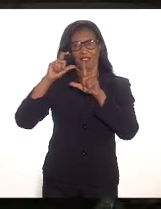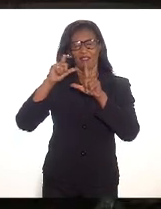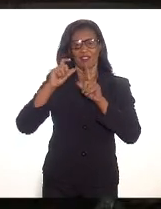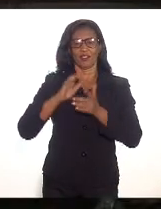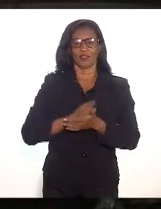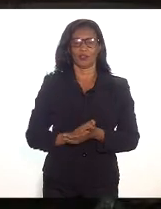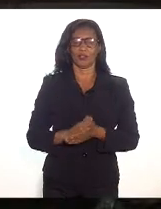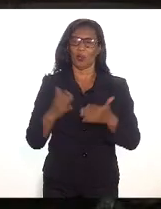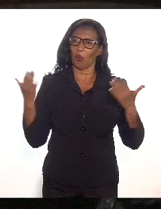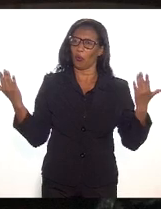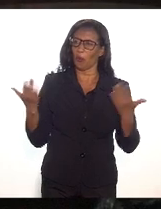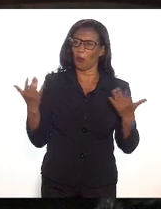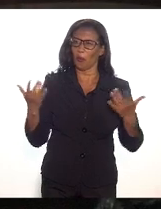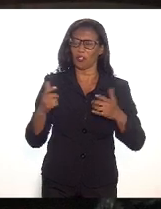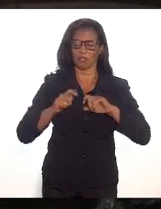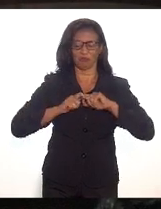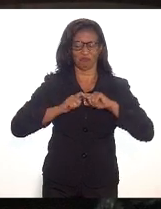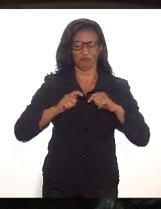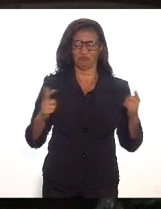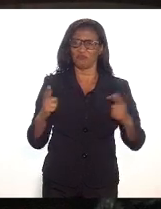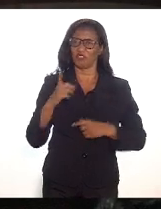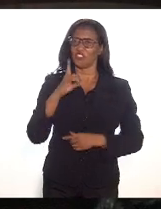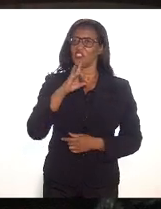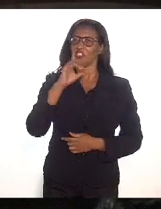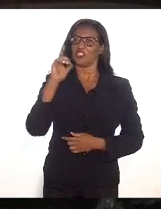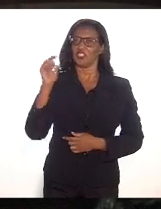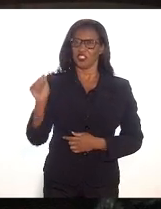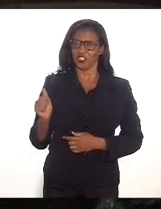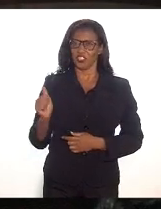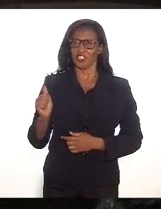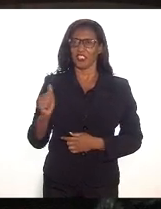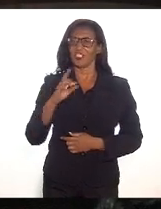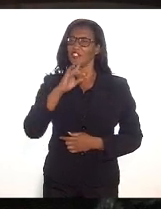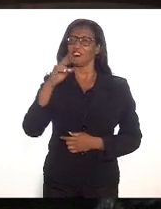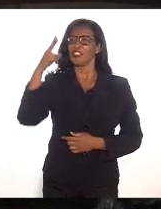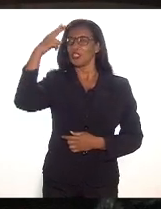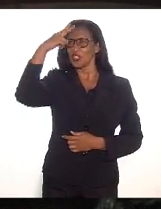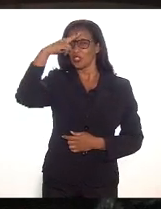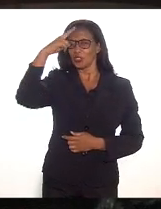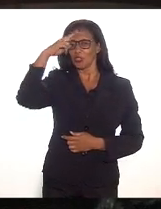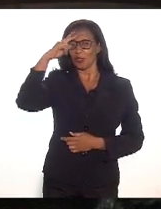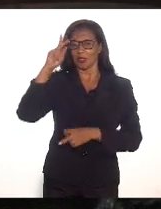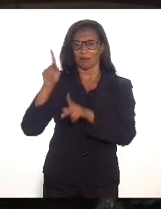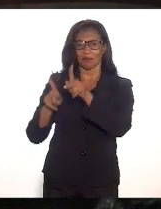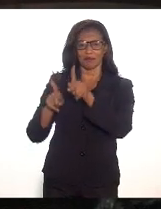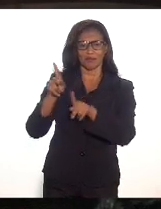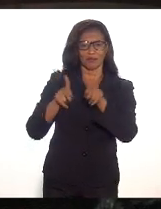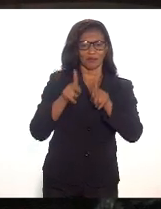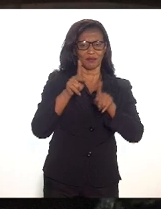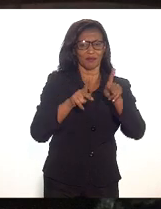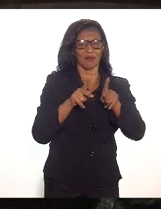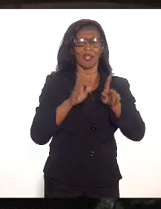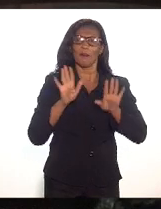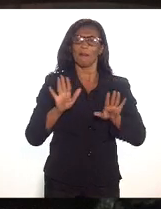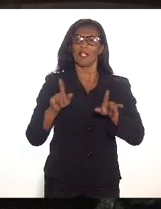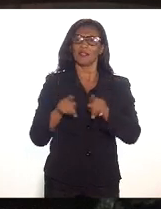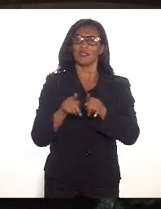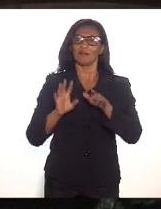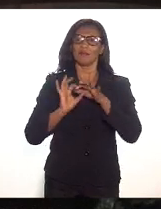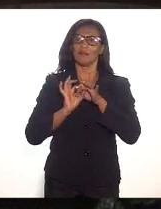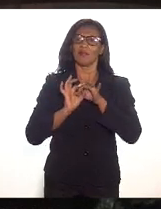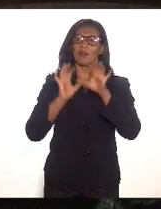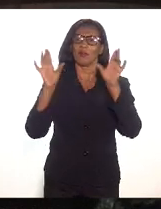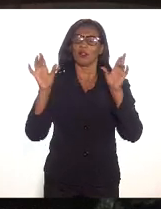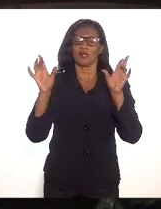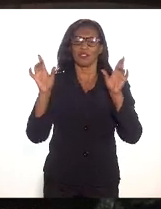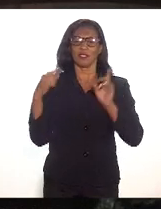um grande dia e um dia histórico para a nossa população, mas, sobretudo, para a democracia do nosso